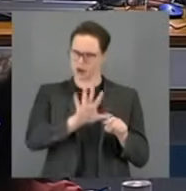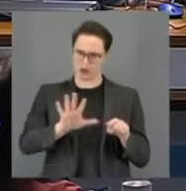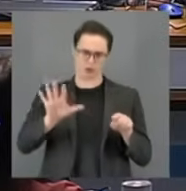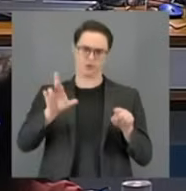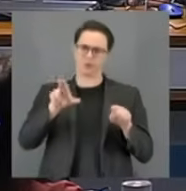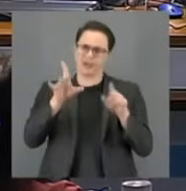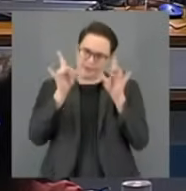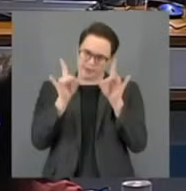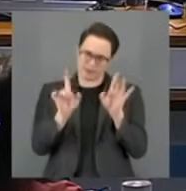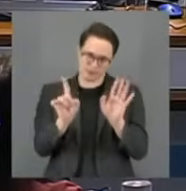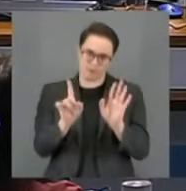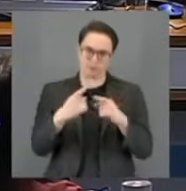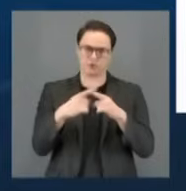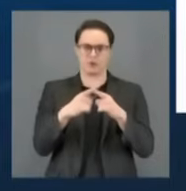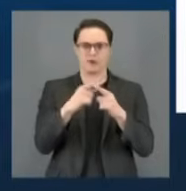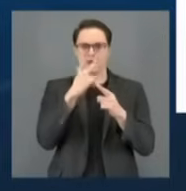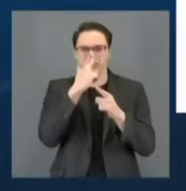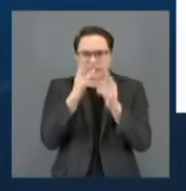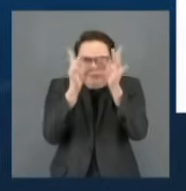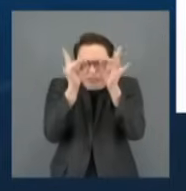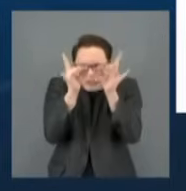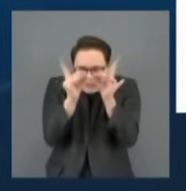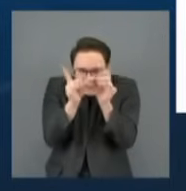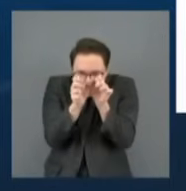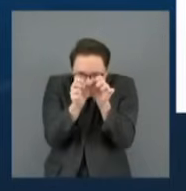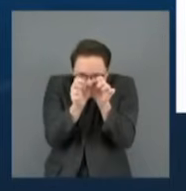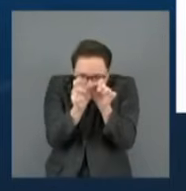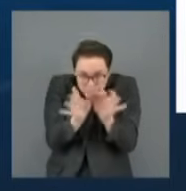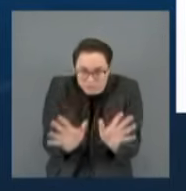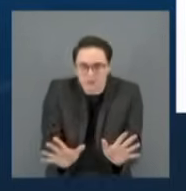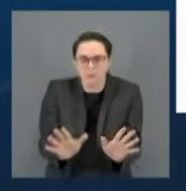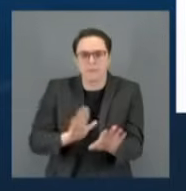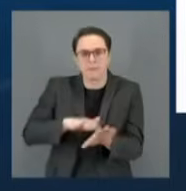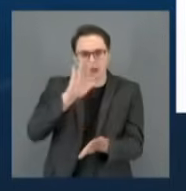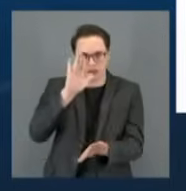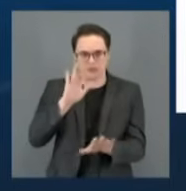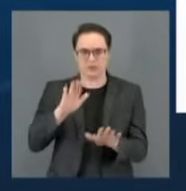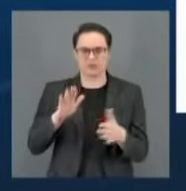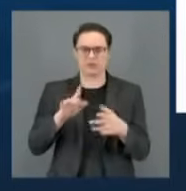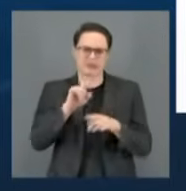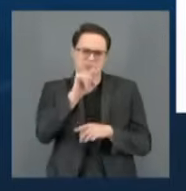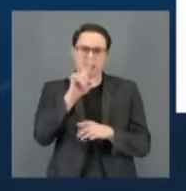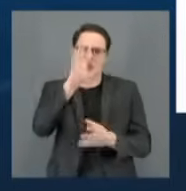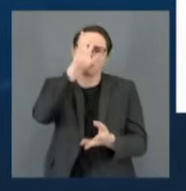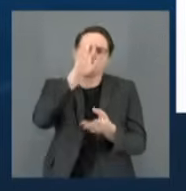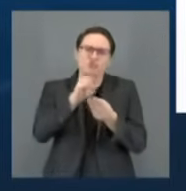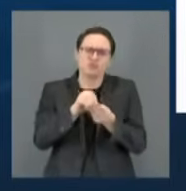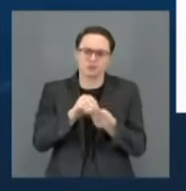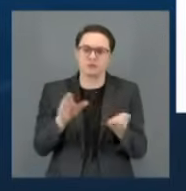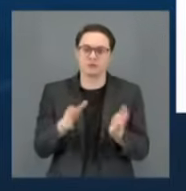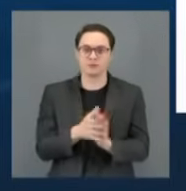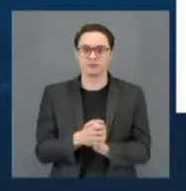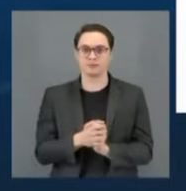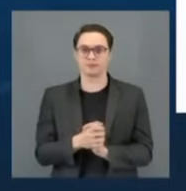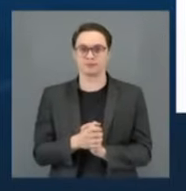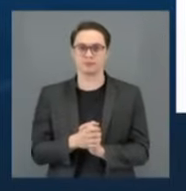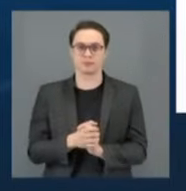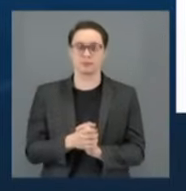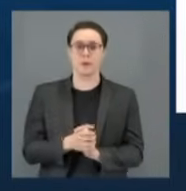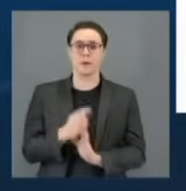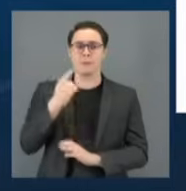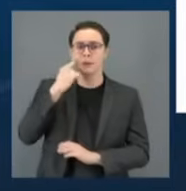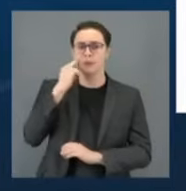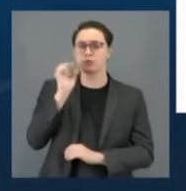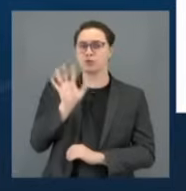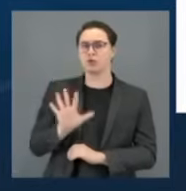gigantesco, envolve mais atores, mais detalhes, mas isso já é um panorama